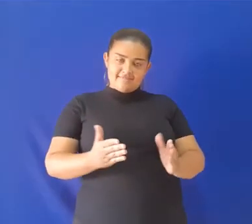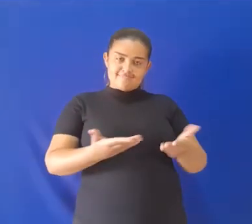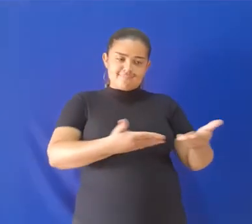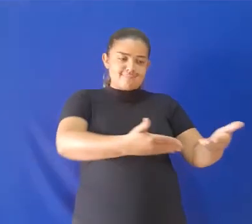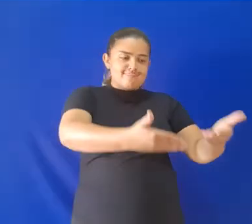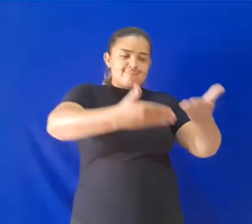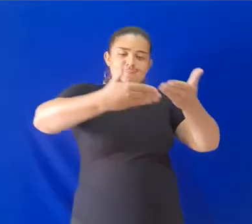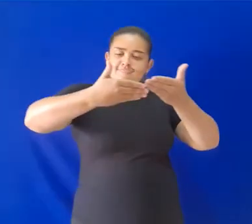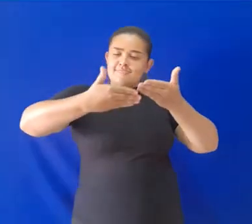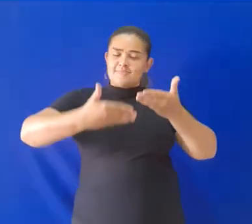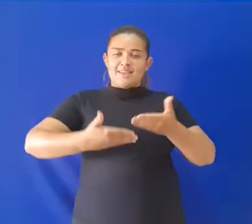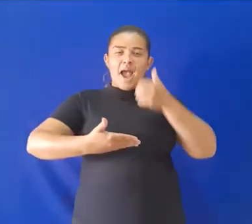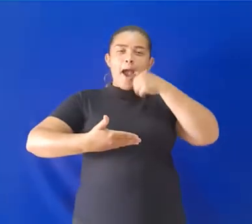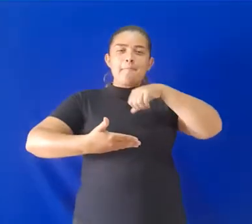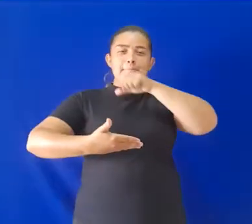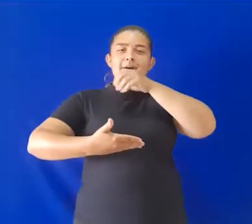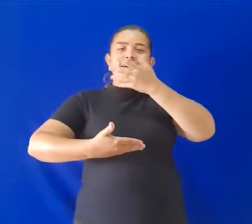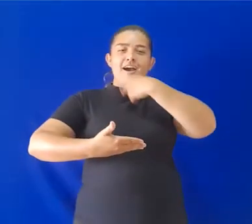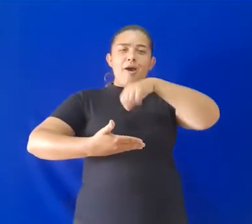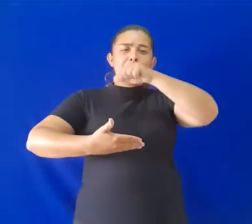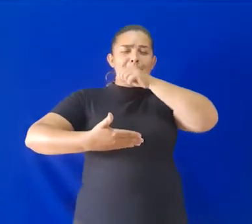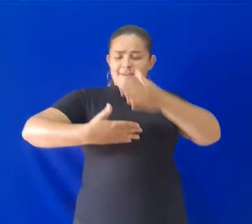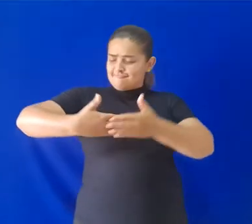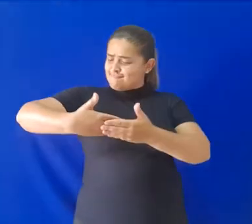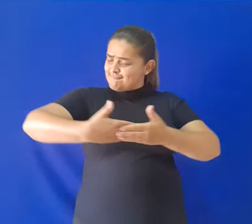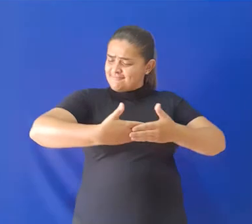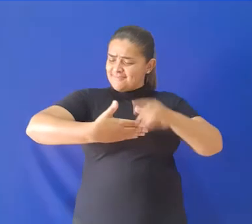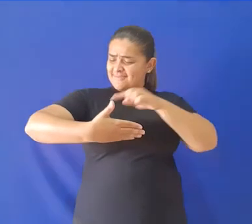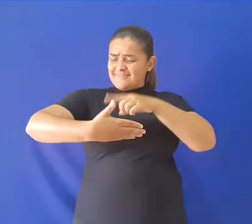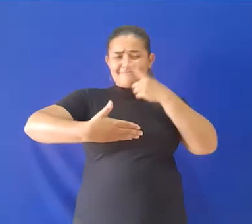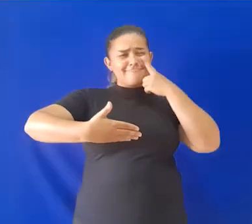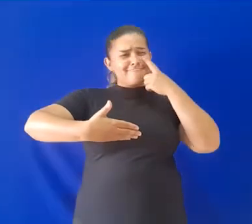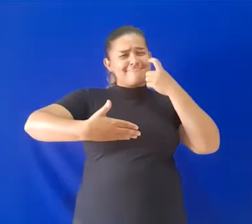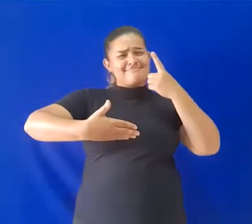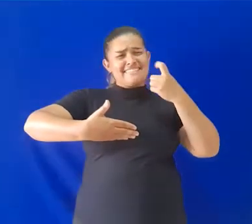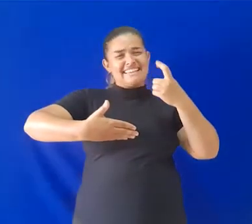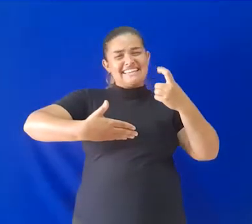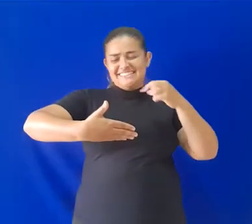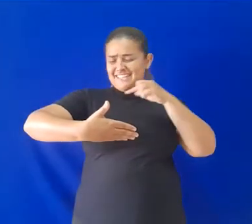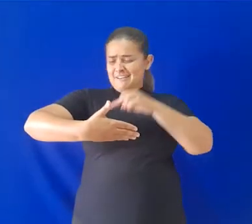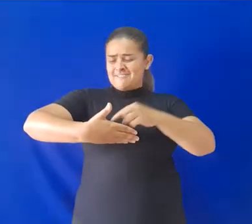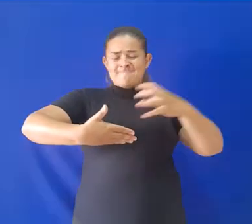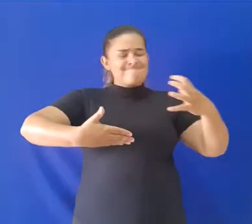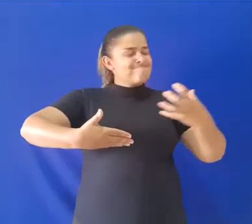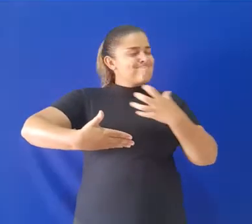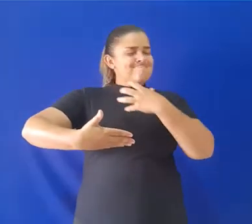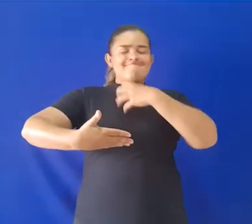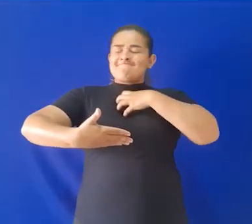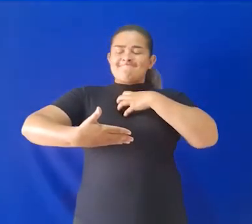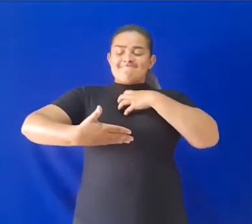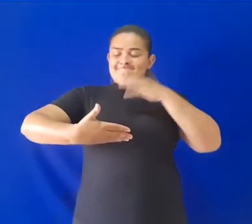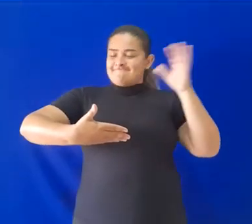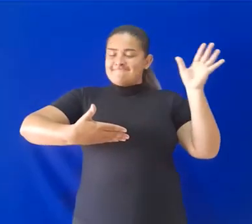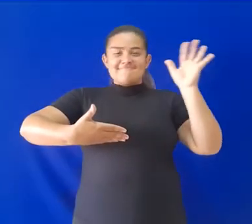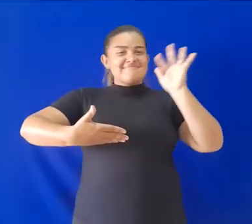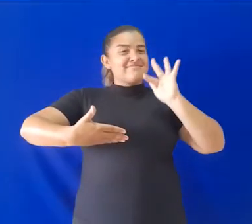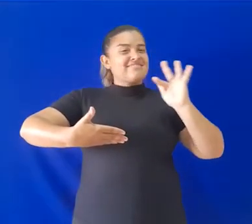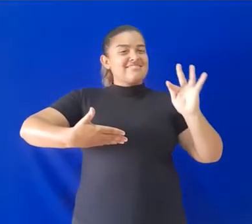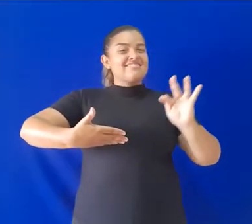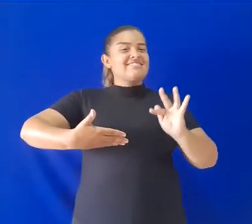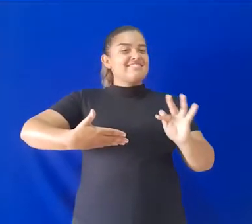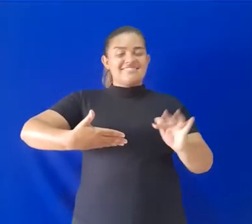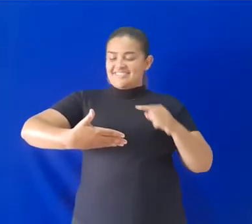bebê nasce e ele é entregue para a mãe e para o pai. É um momento assim muito interessante, porque é a realização